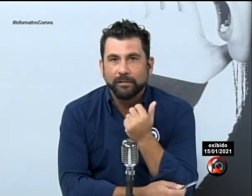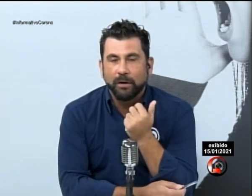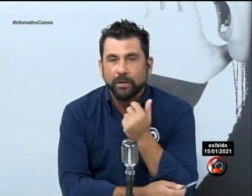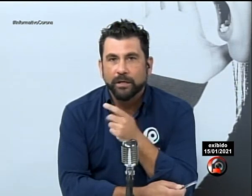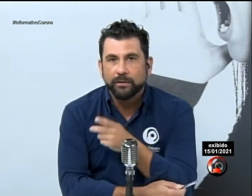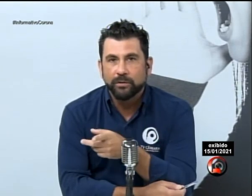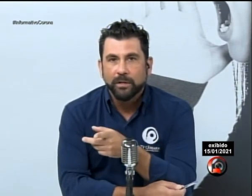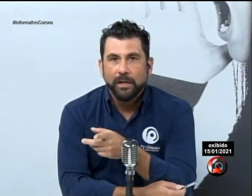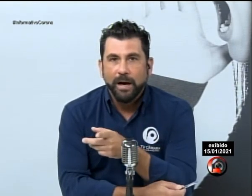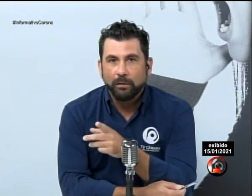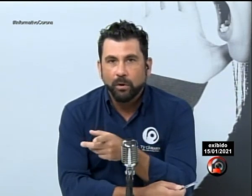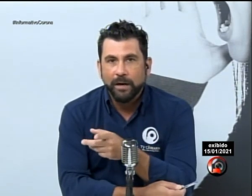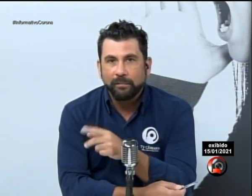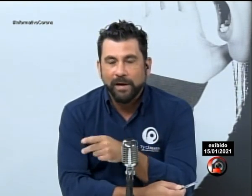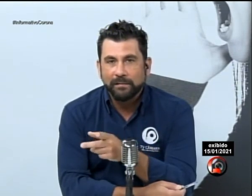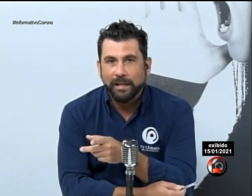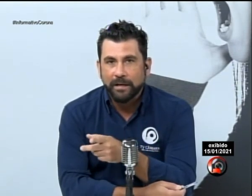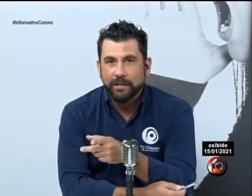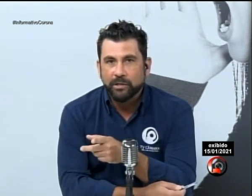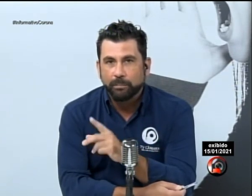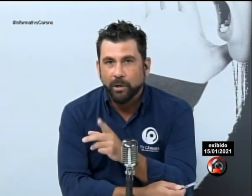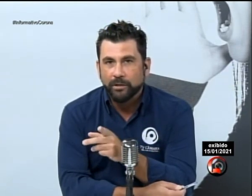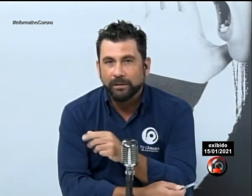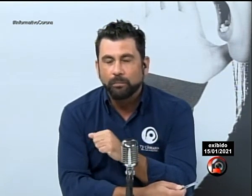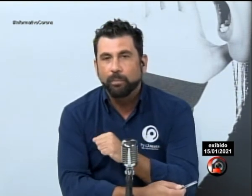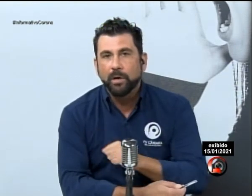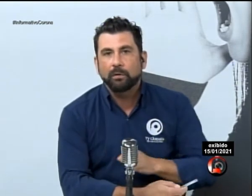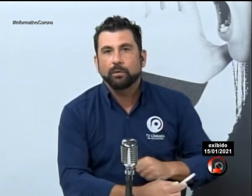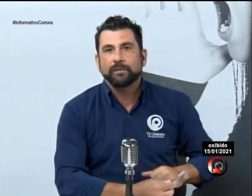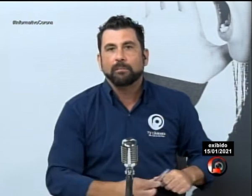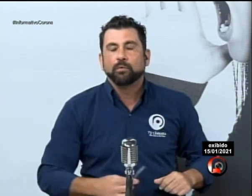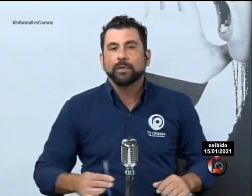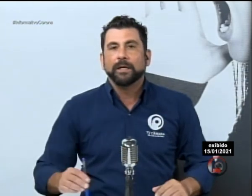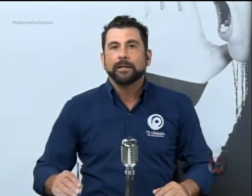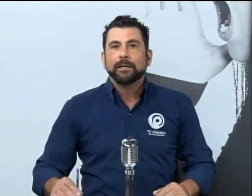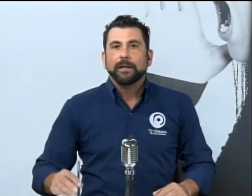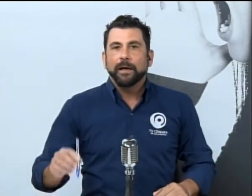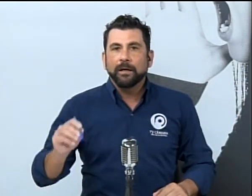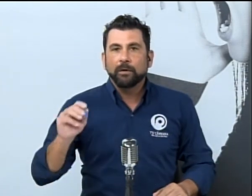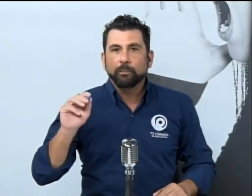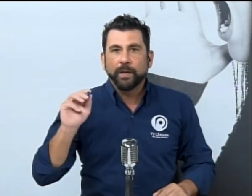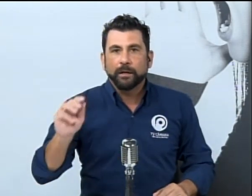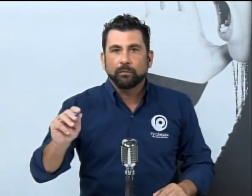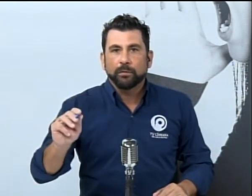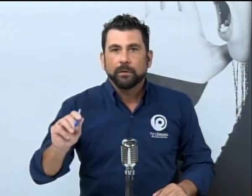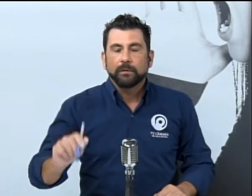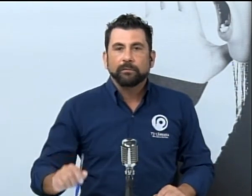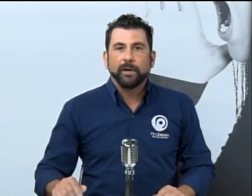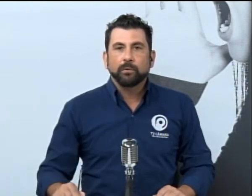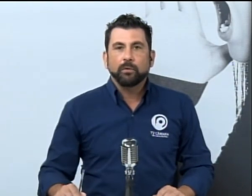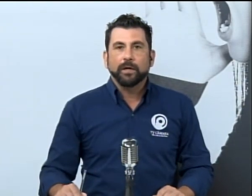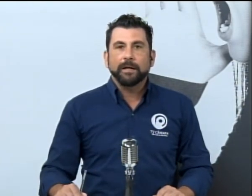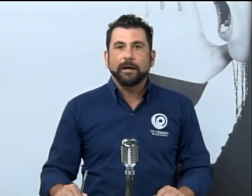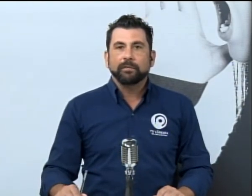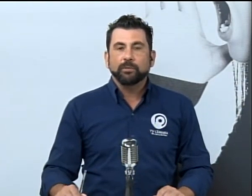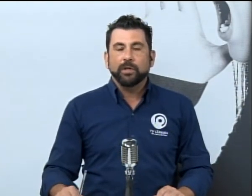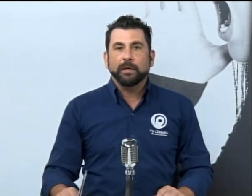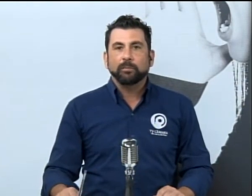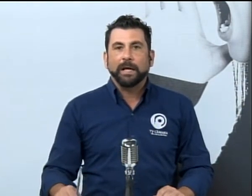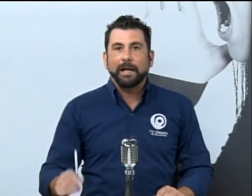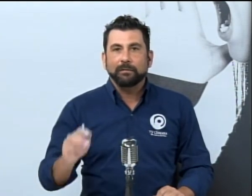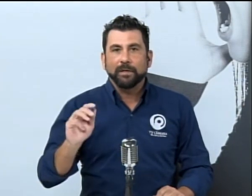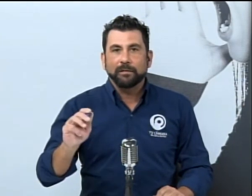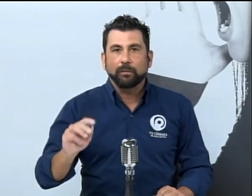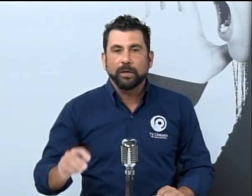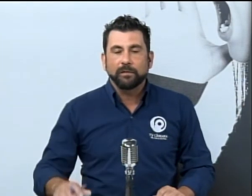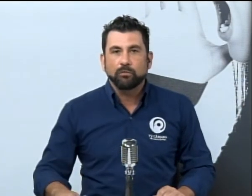podia restaurante. Agora a fase laranja pode. Então, pouca coisa muda em Rio Preto. Vamos cortar aí, vamos direto